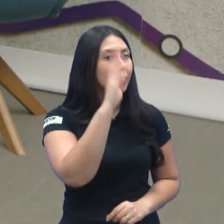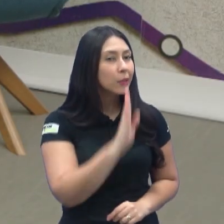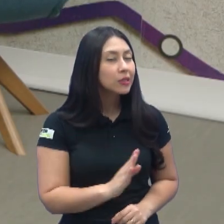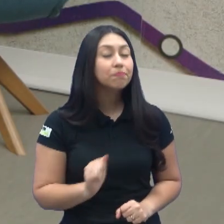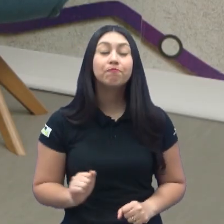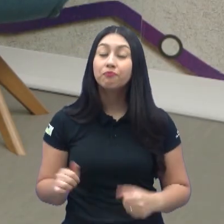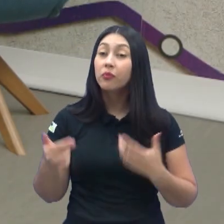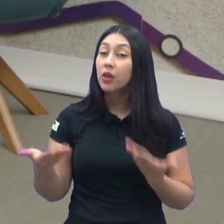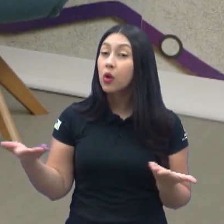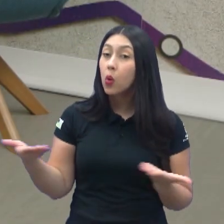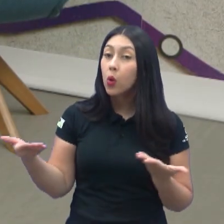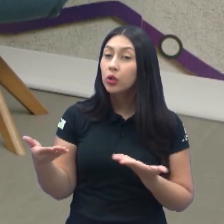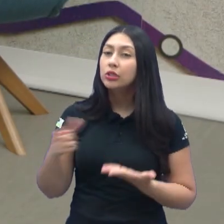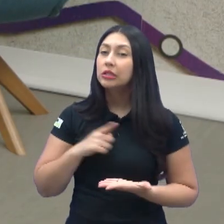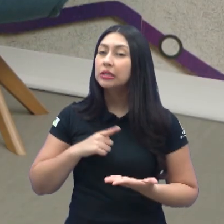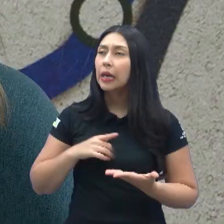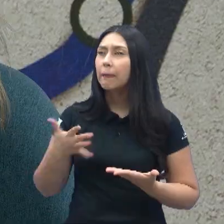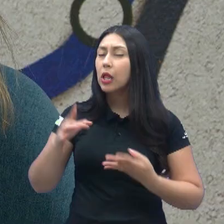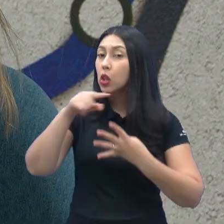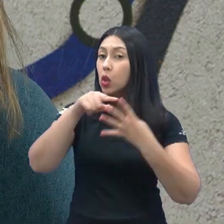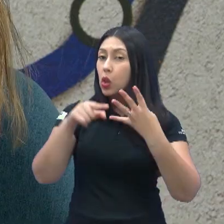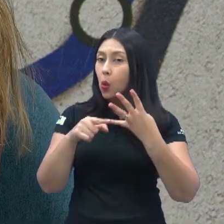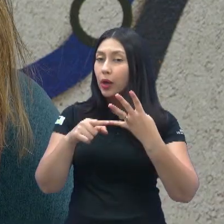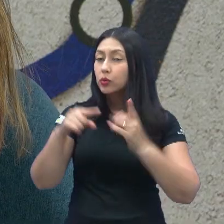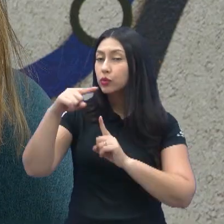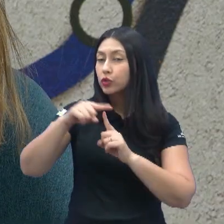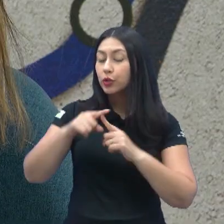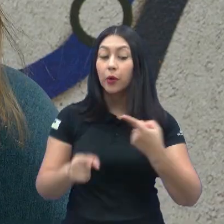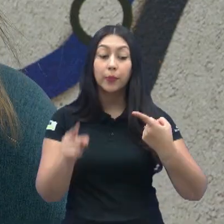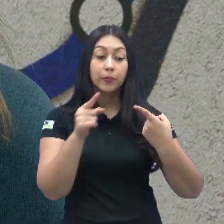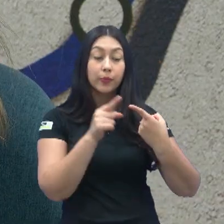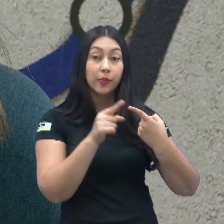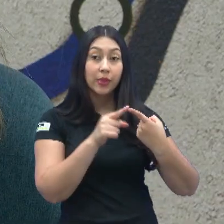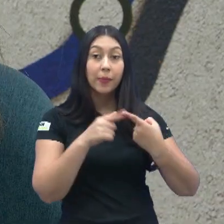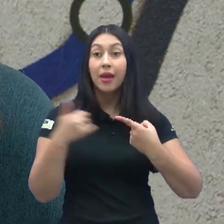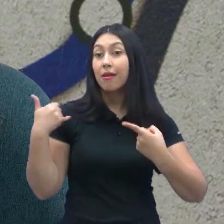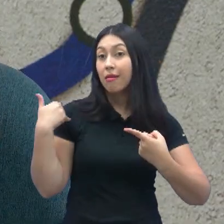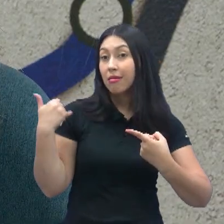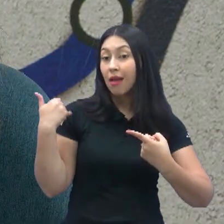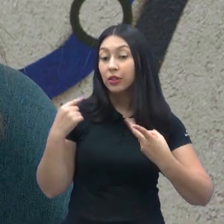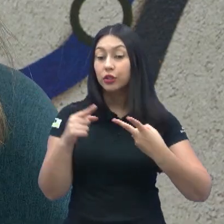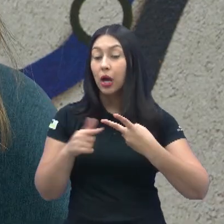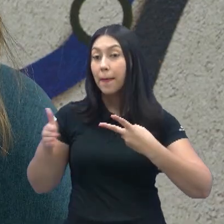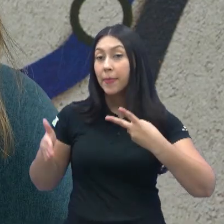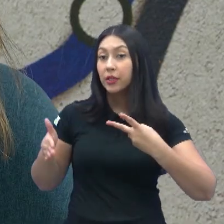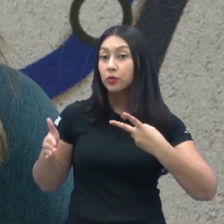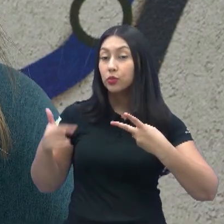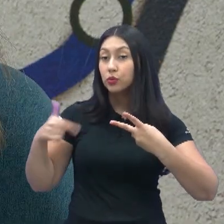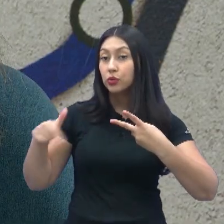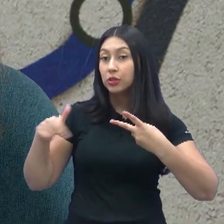Rafa, hoje a gente tem basicamente 4 tipos, né? A aposentadoria por idade, por tempo de contribuição,